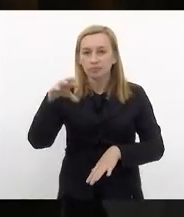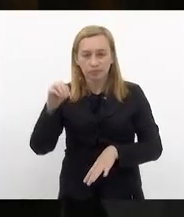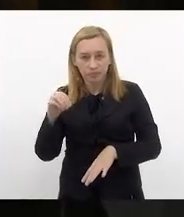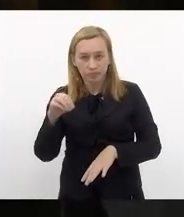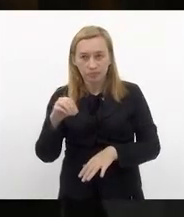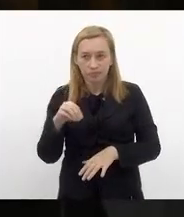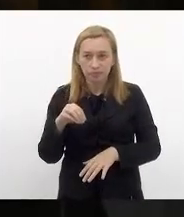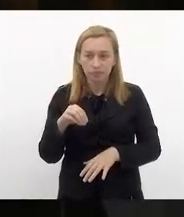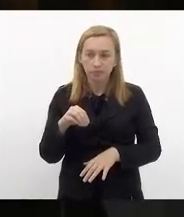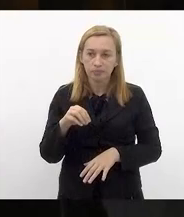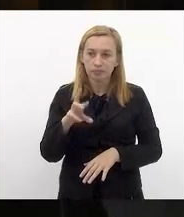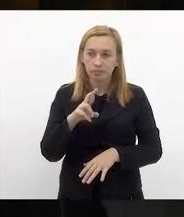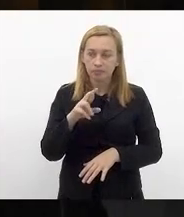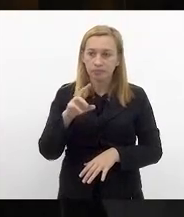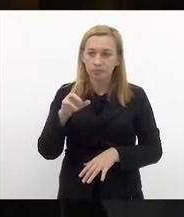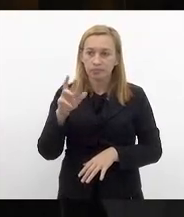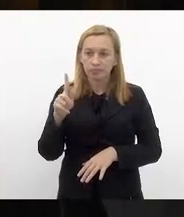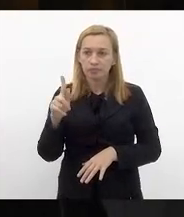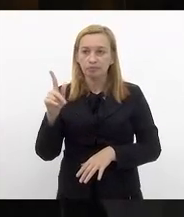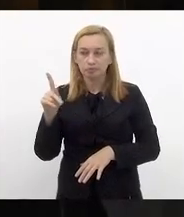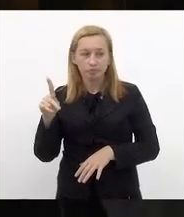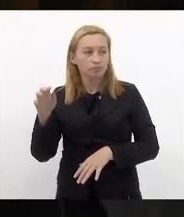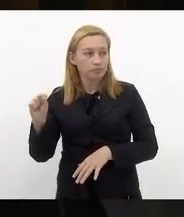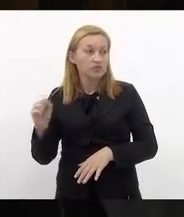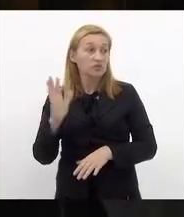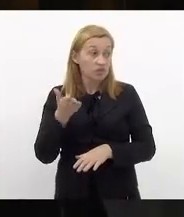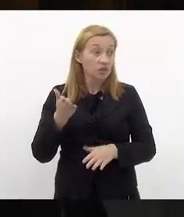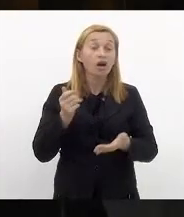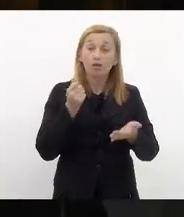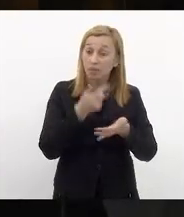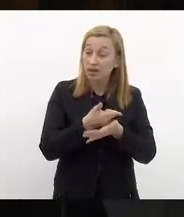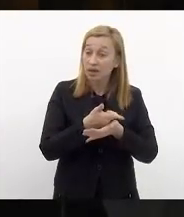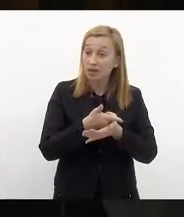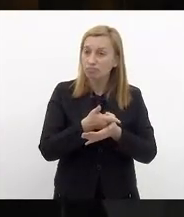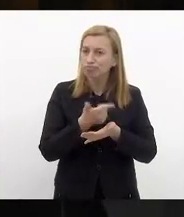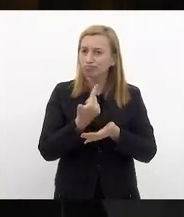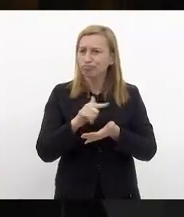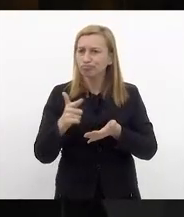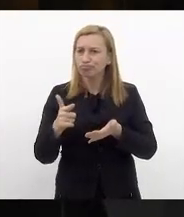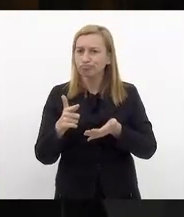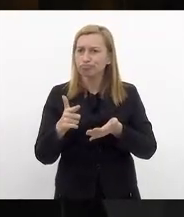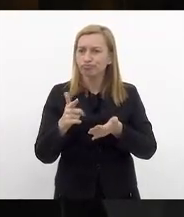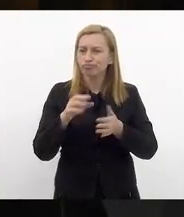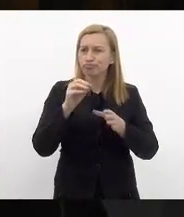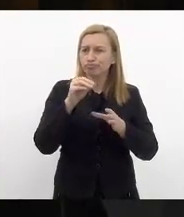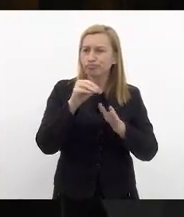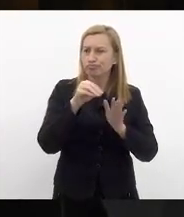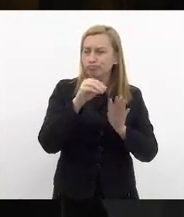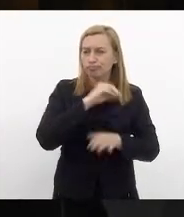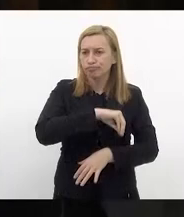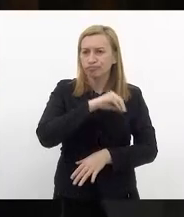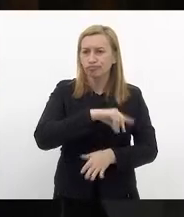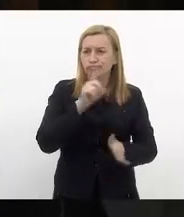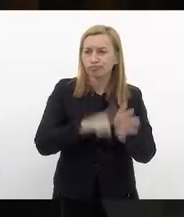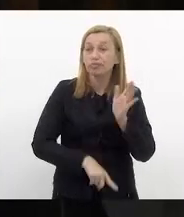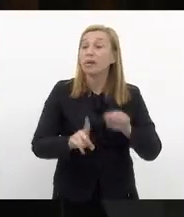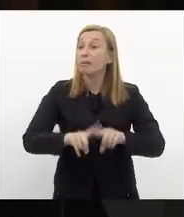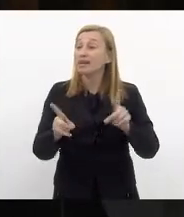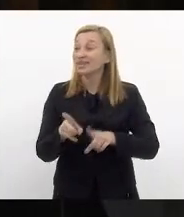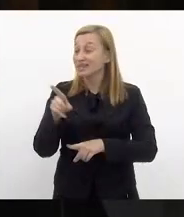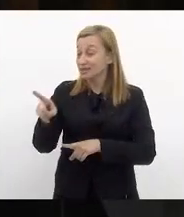RGPS já contribui no teto. Não vai ter o salário achatado. Mas essa